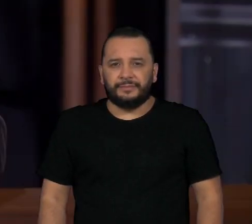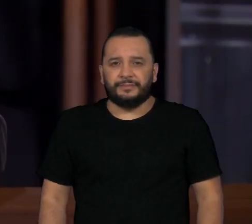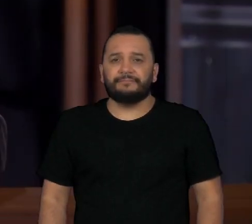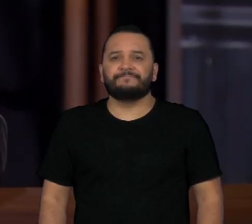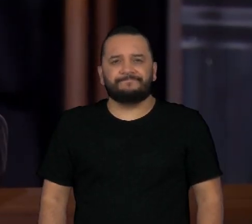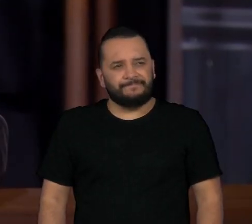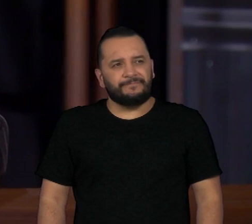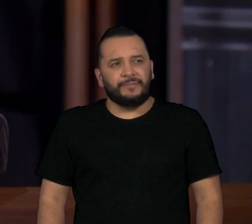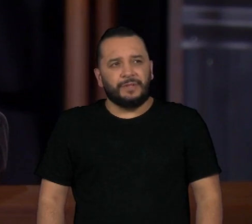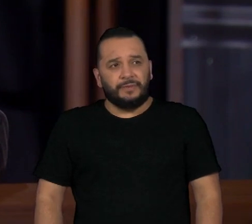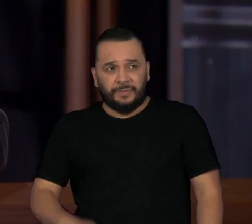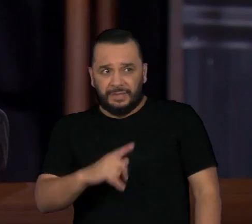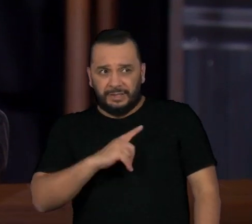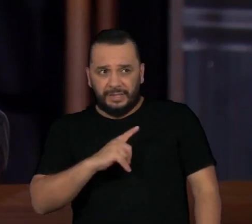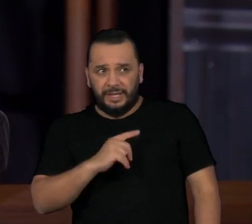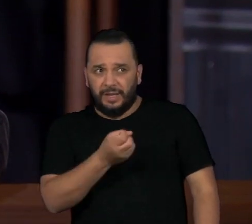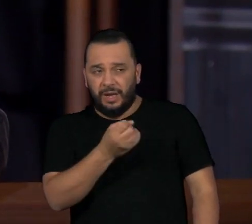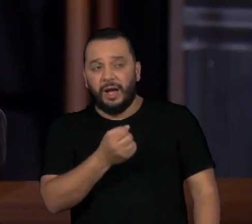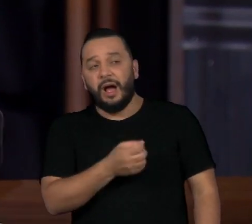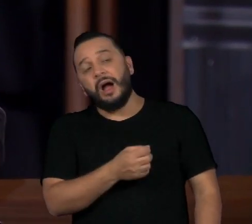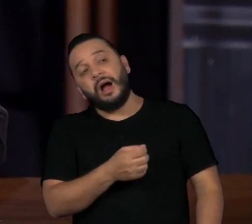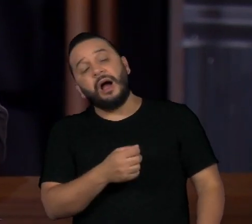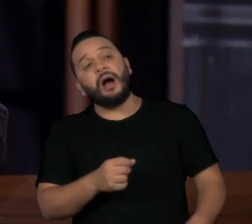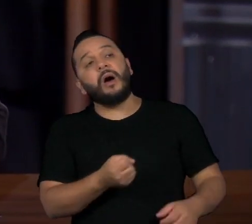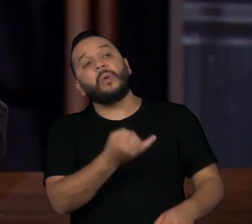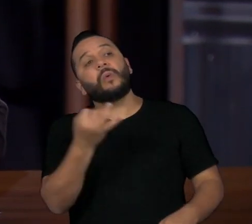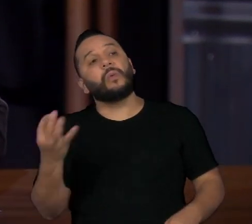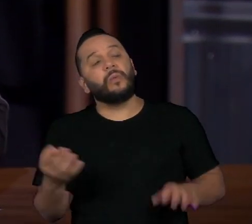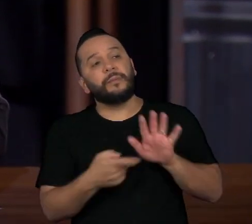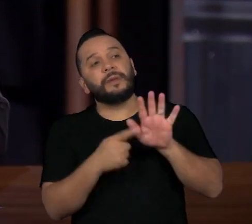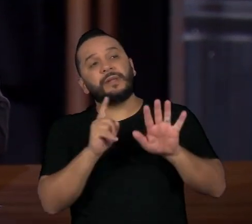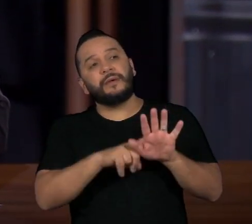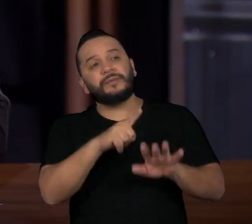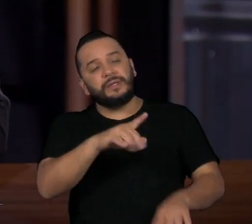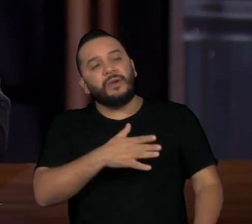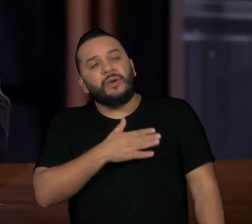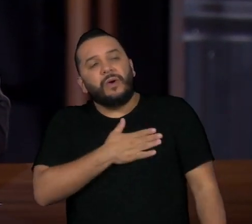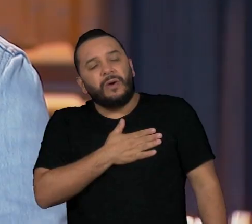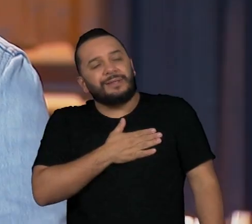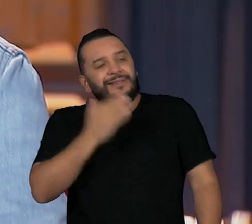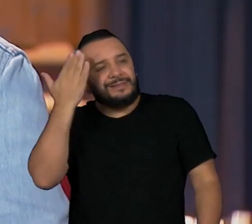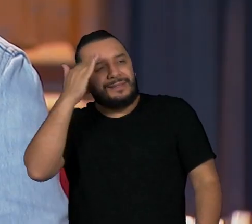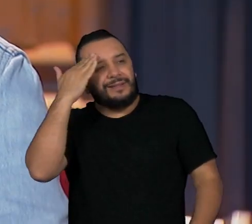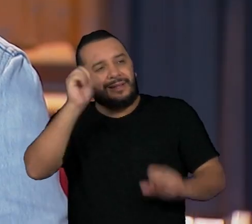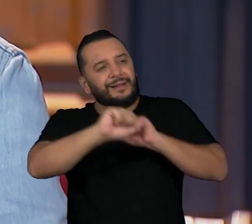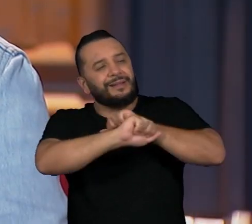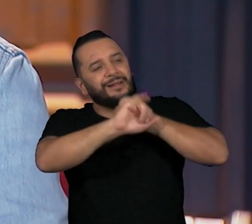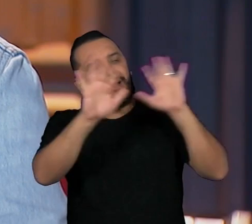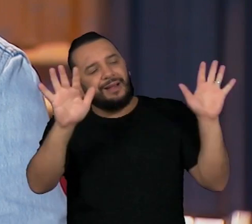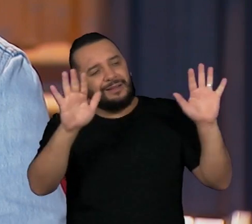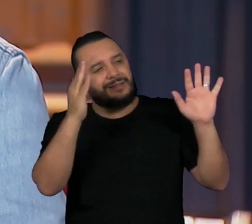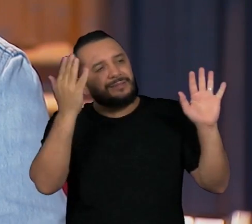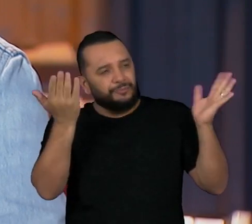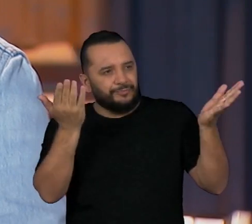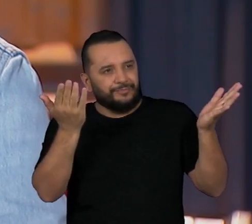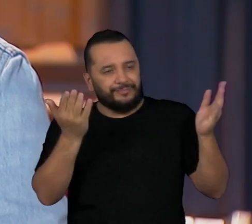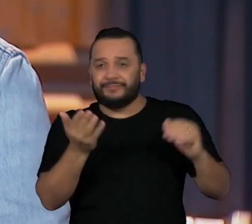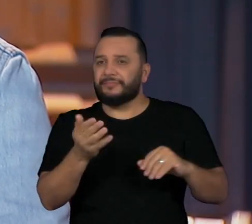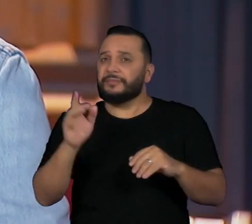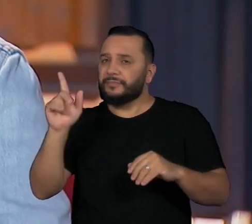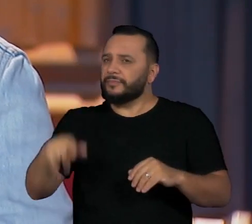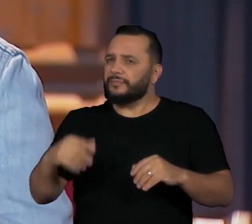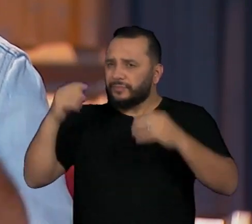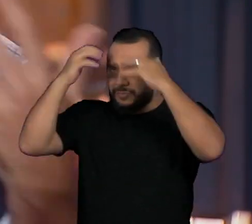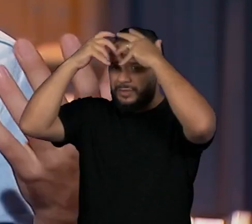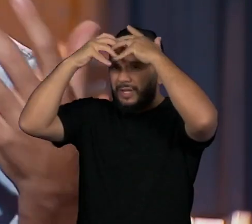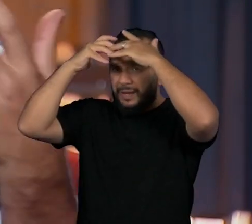Você tem alguma predileta, então, que amplia esse entendimento? Eu acho que a gente tem que pensar no cérebro como parte do corpo. Não